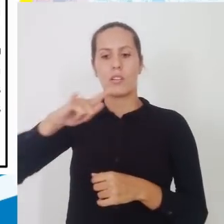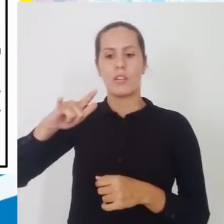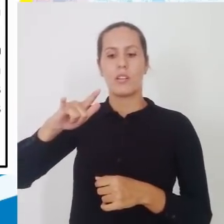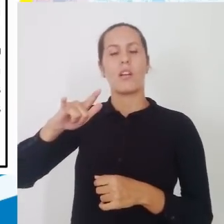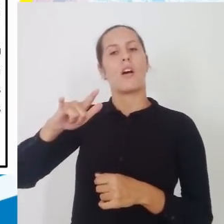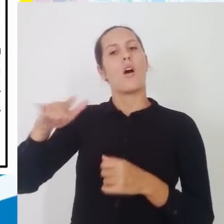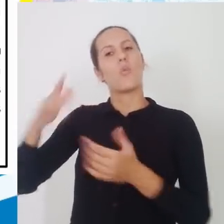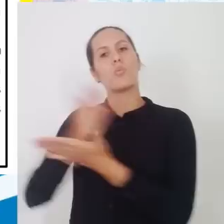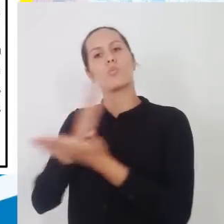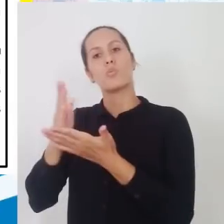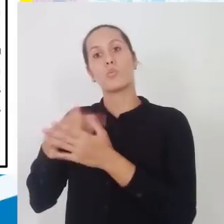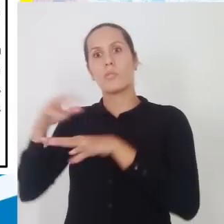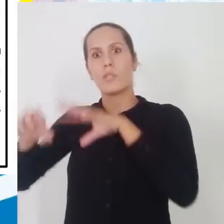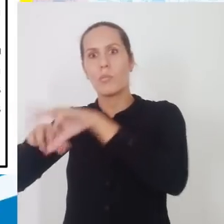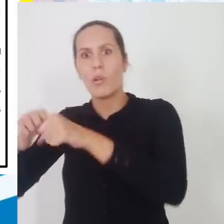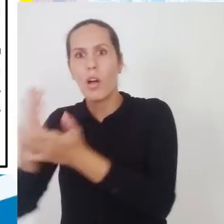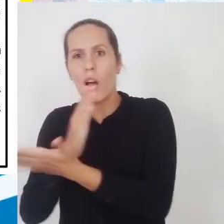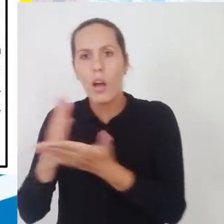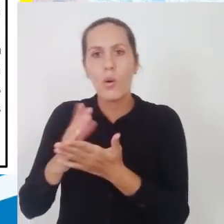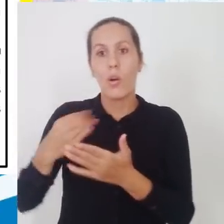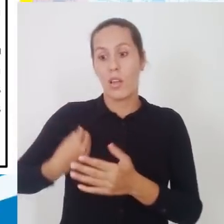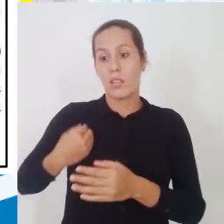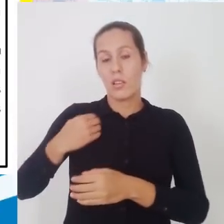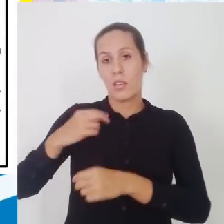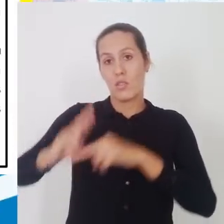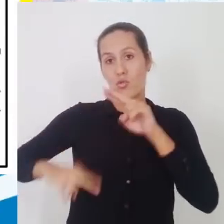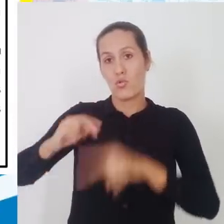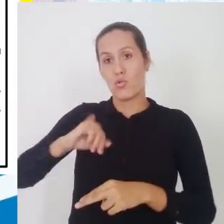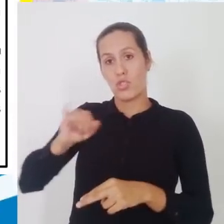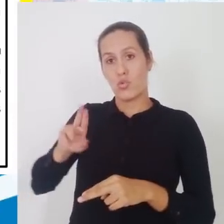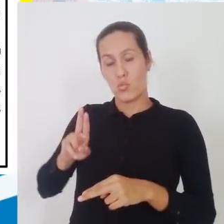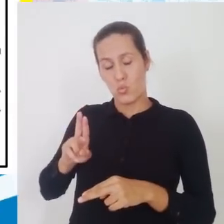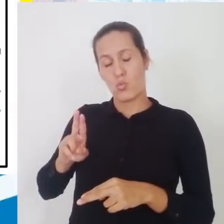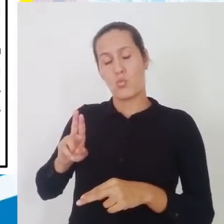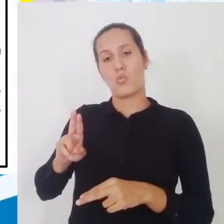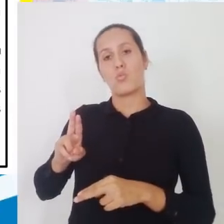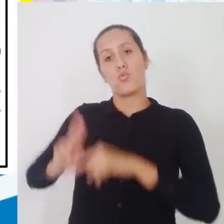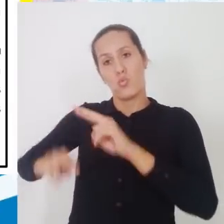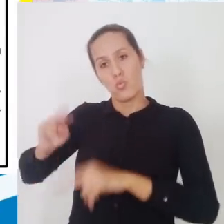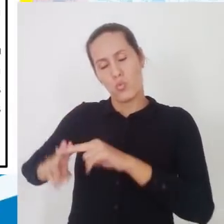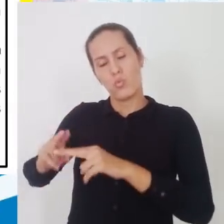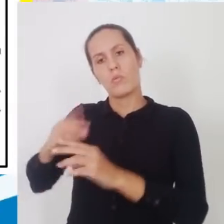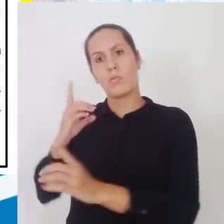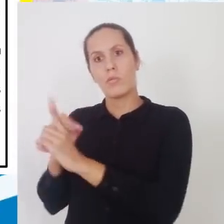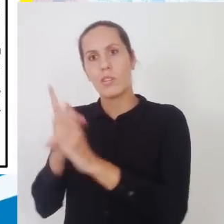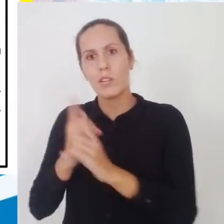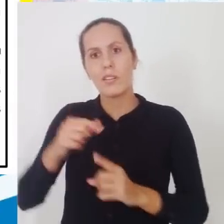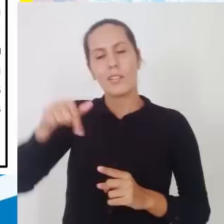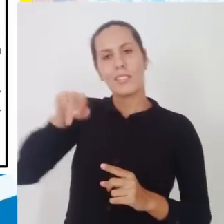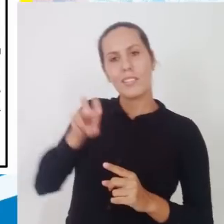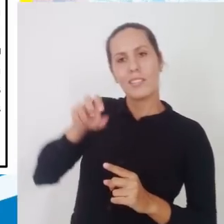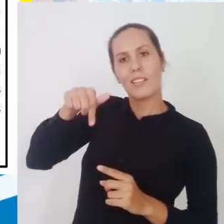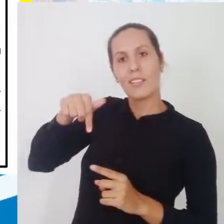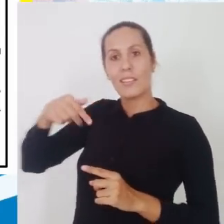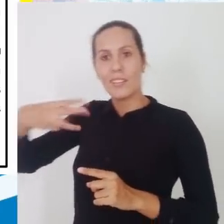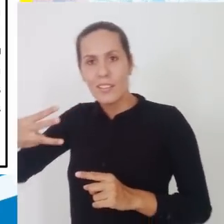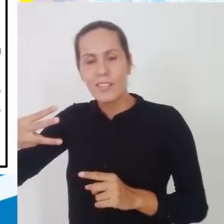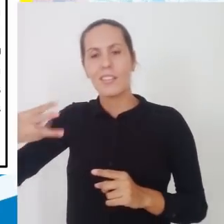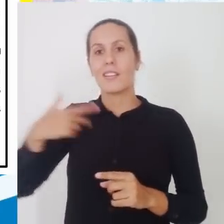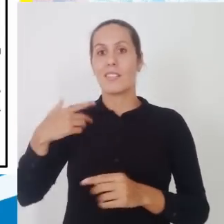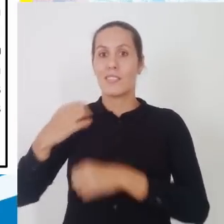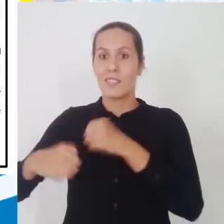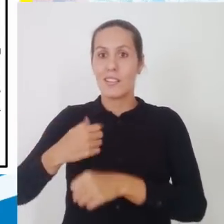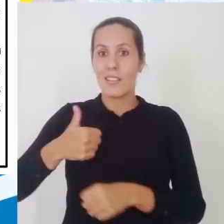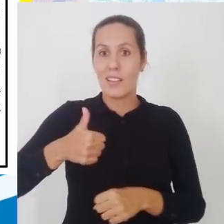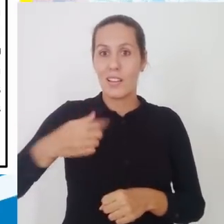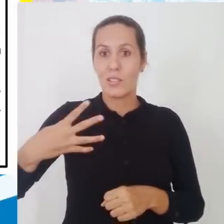8, agosto de 2011, página 31. Segundo o texto, Existe vida na Terra? E olha aí que